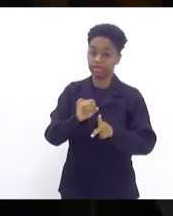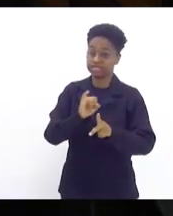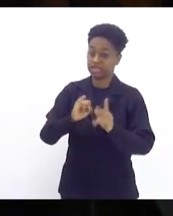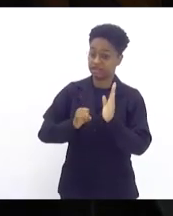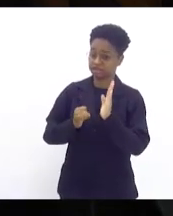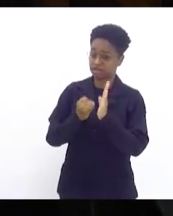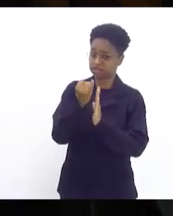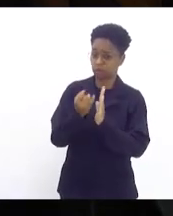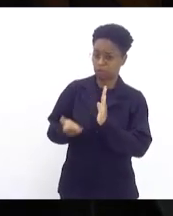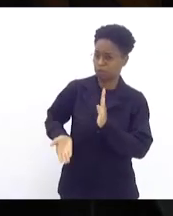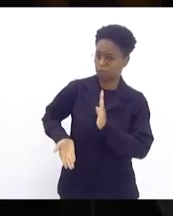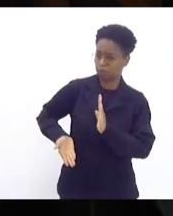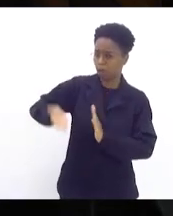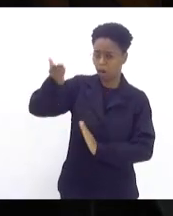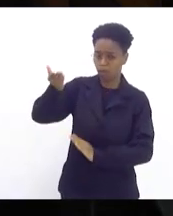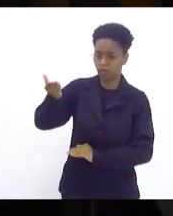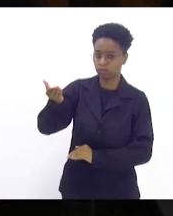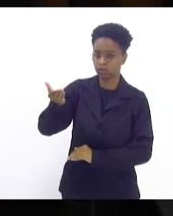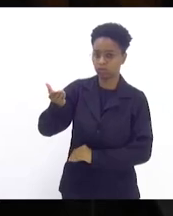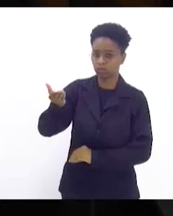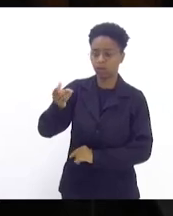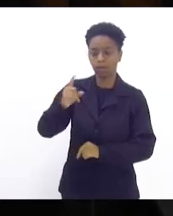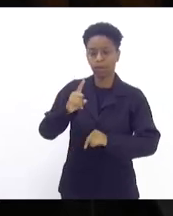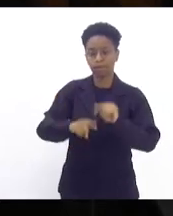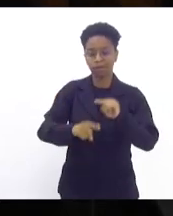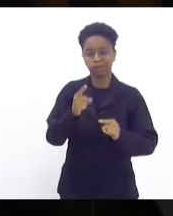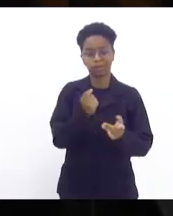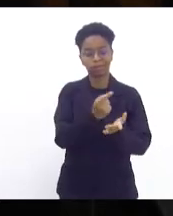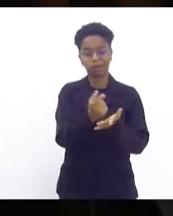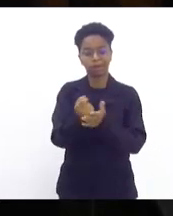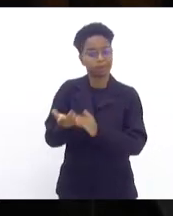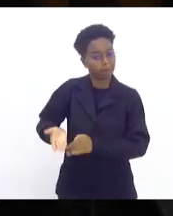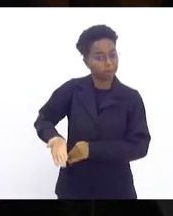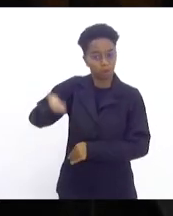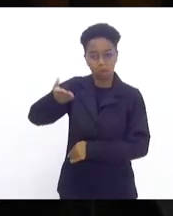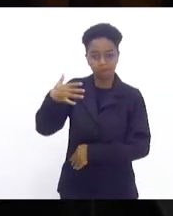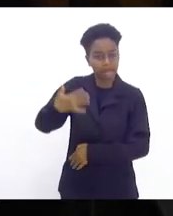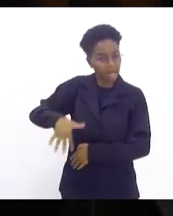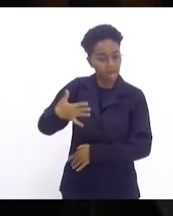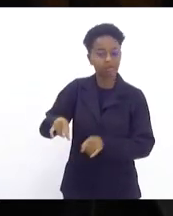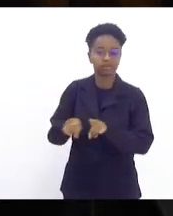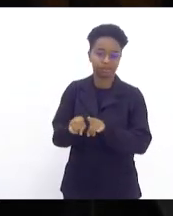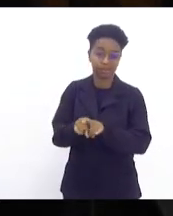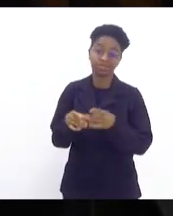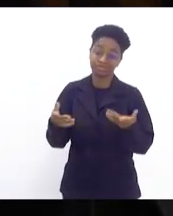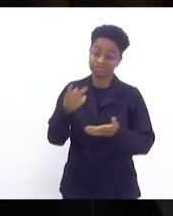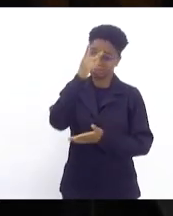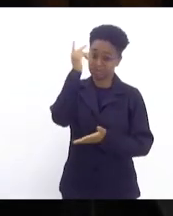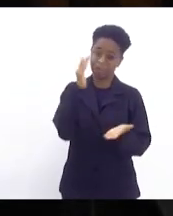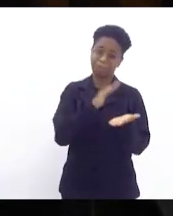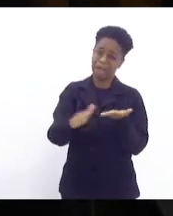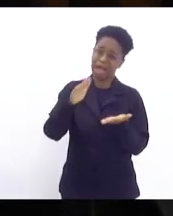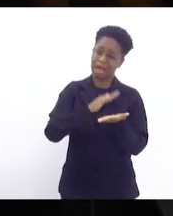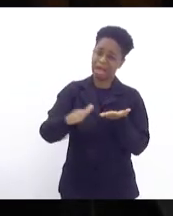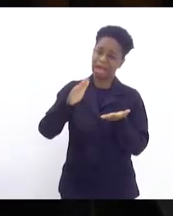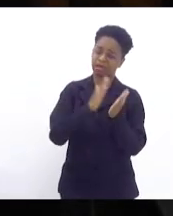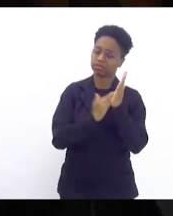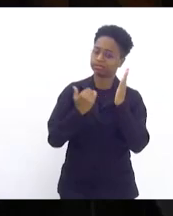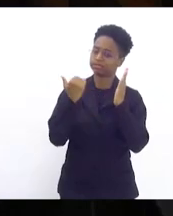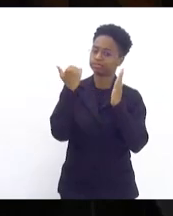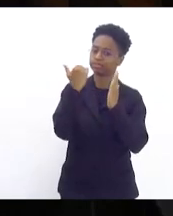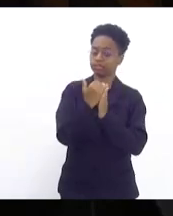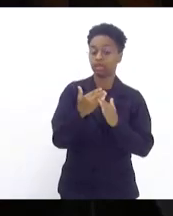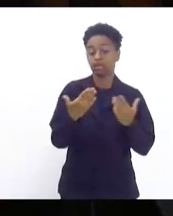dispara os produtos disparam esvazia o bolso do Cidadão então